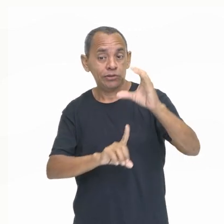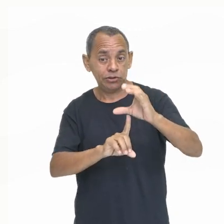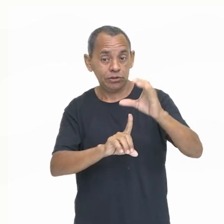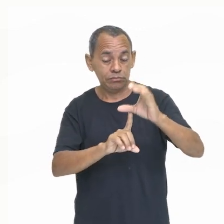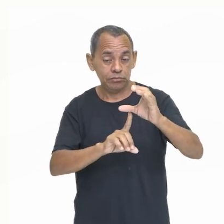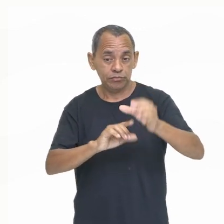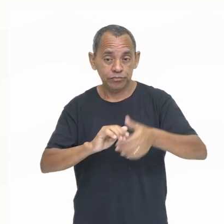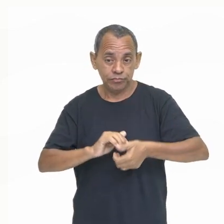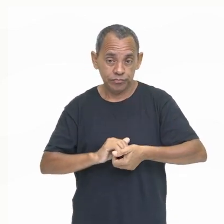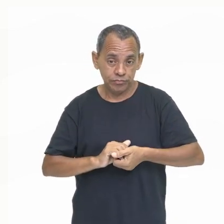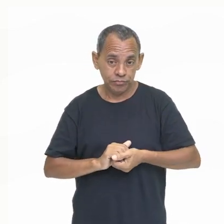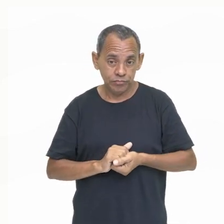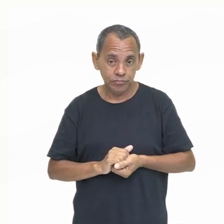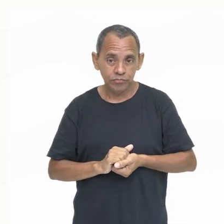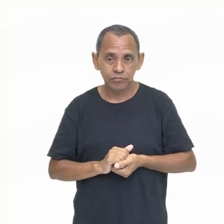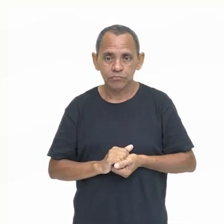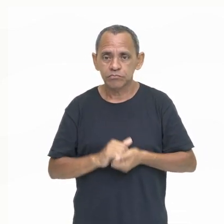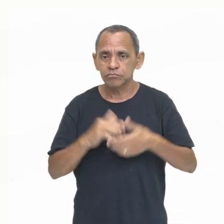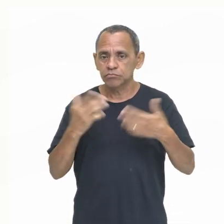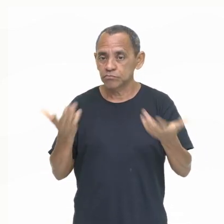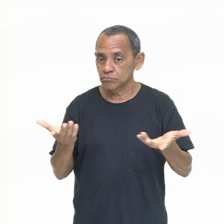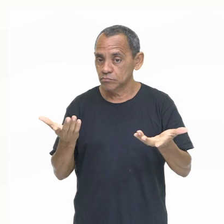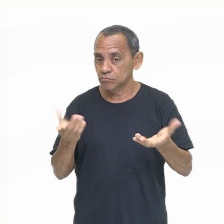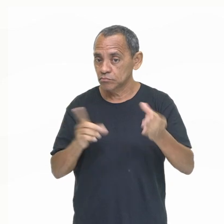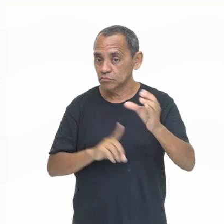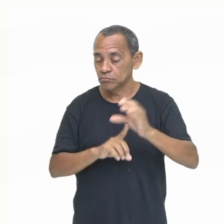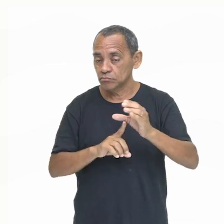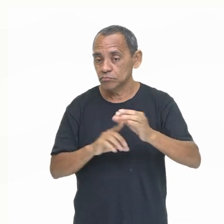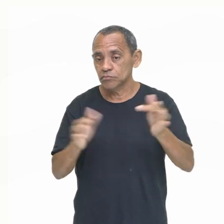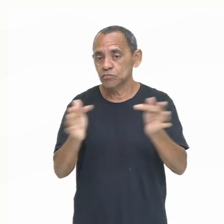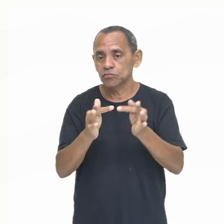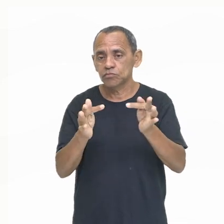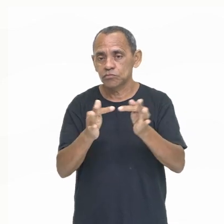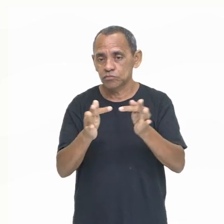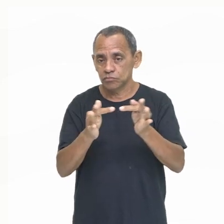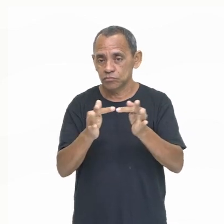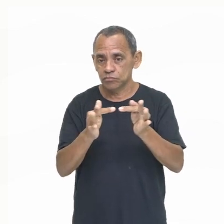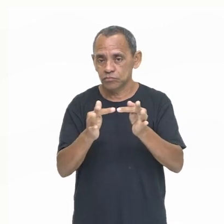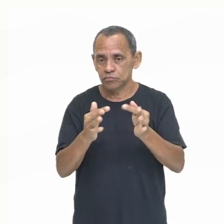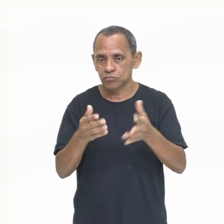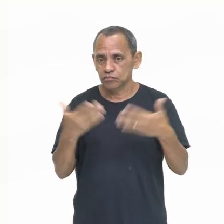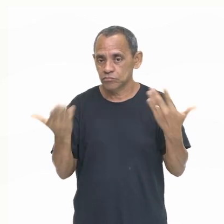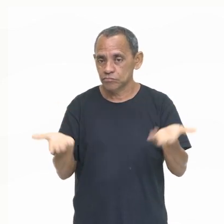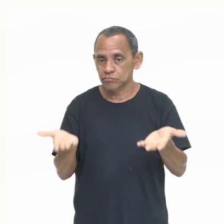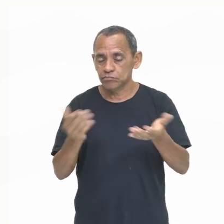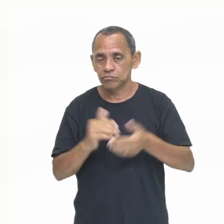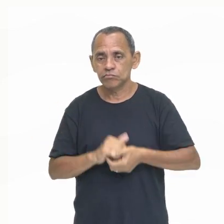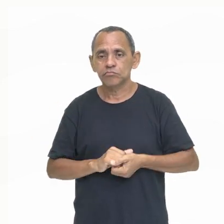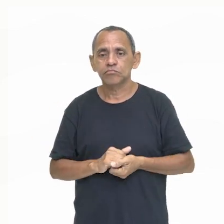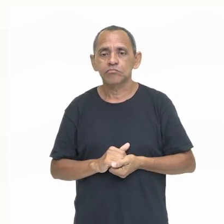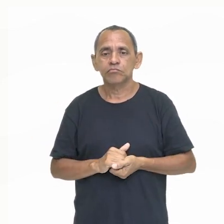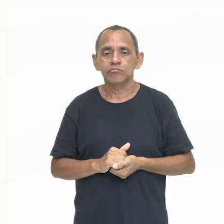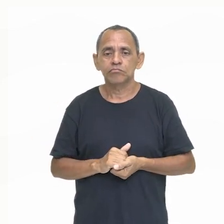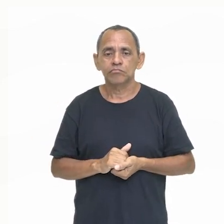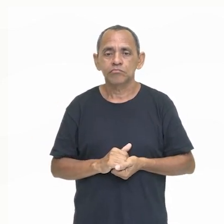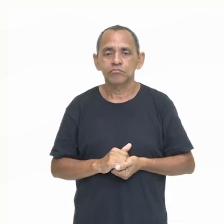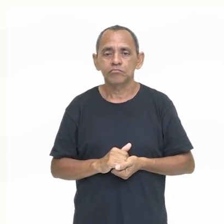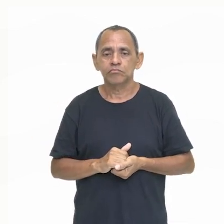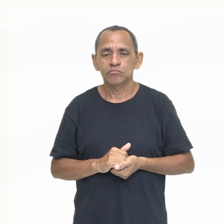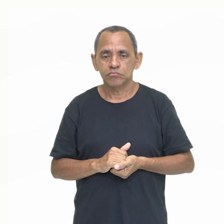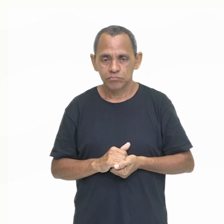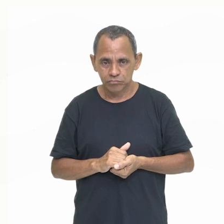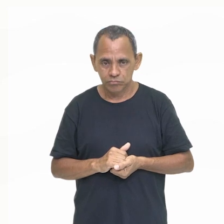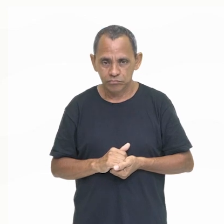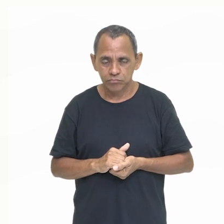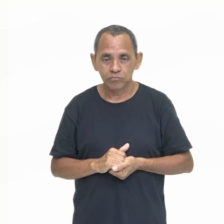legal? Então, qual o domínio da função? Qual o domínio da função? Podemos dizer da seguinte maneira. O domínio da